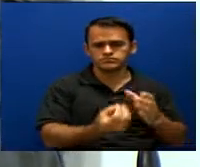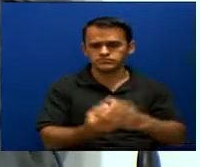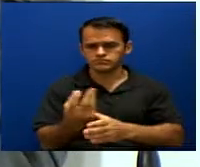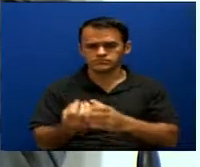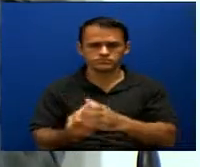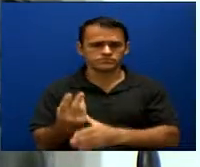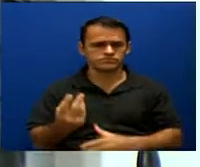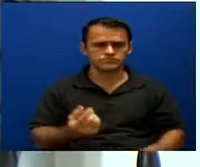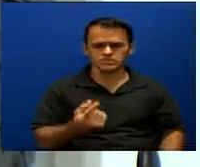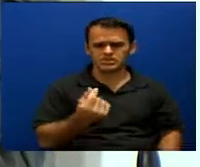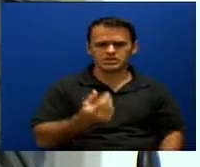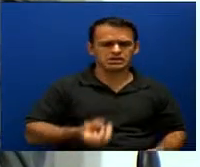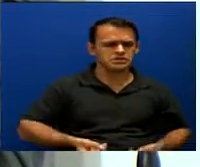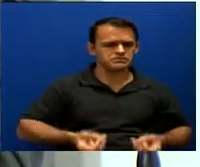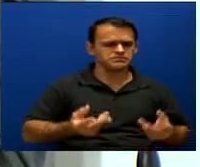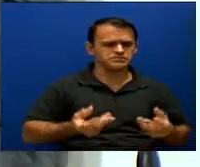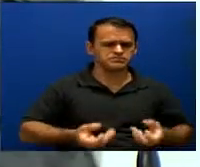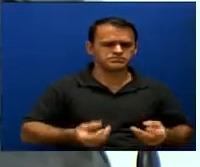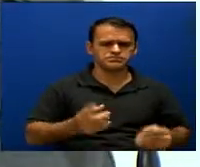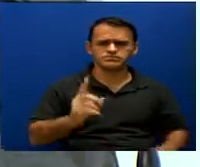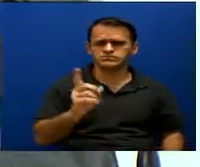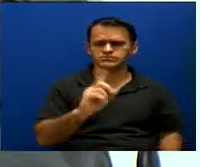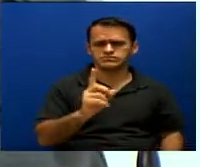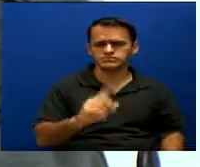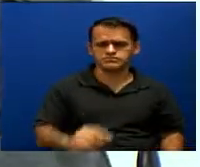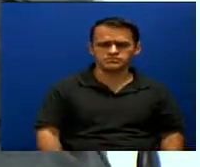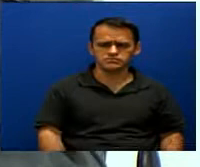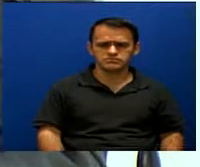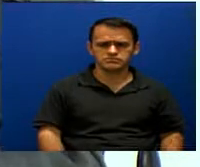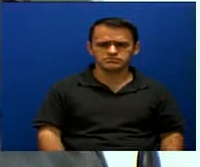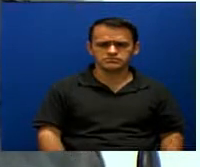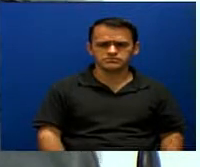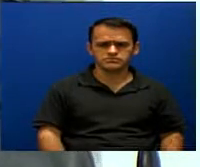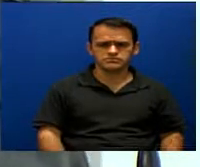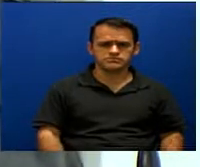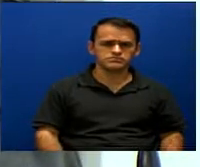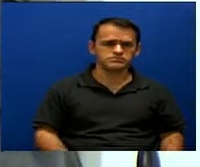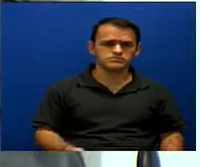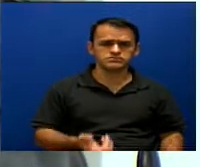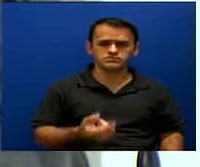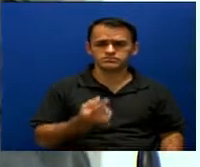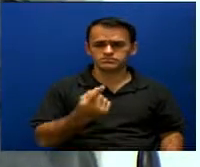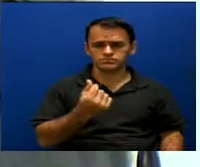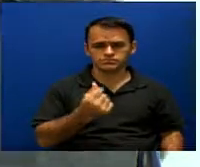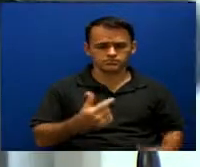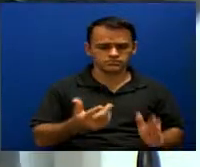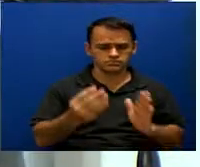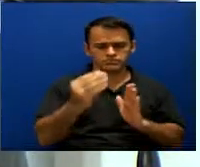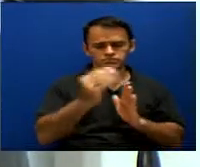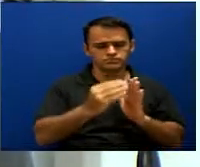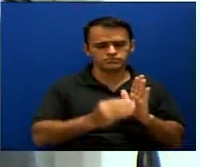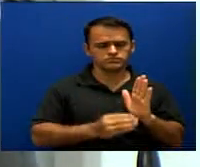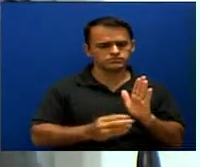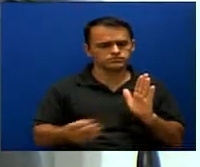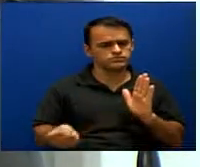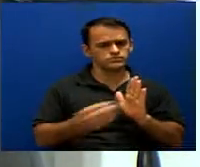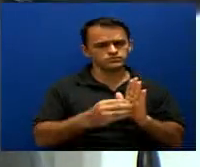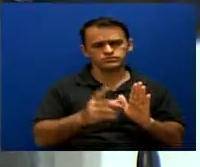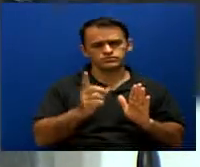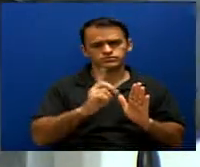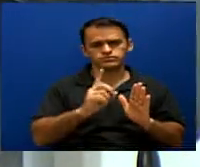Não seria tão elevado o custo. Por que eu não coloquei no orçamento? Para que